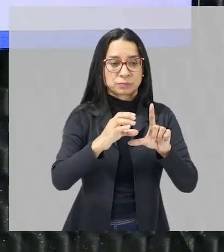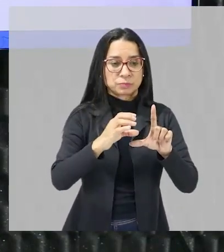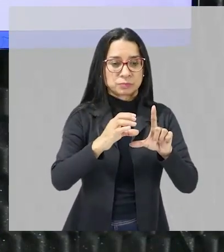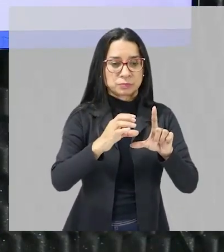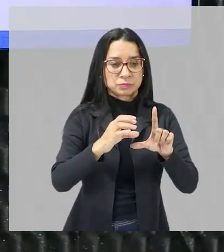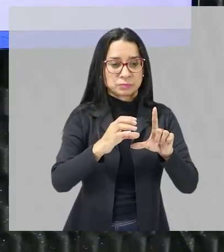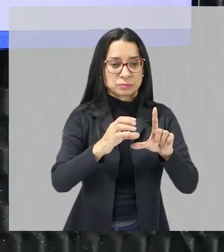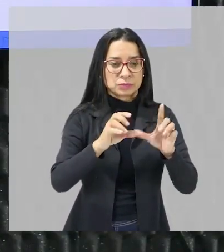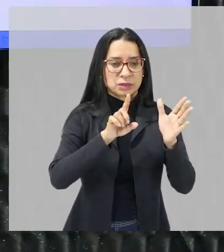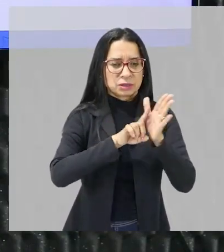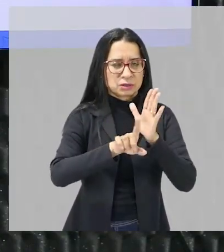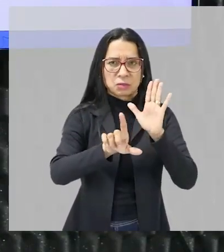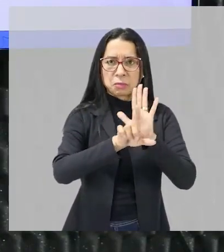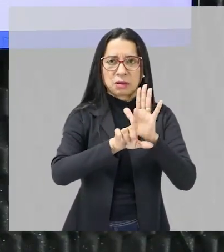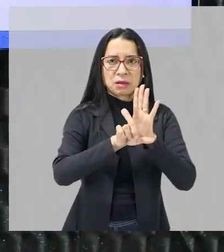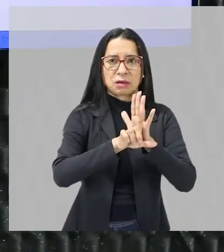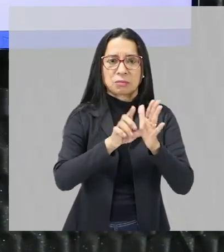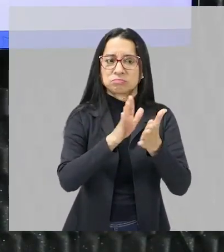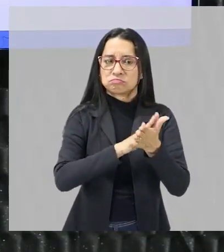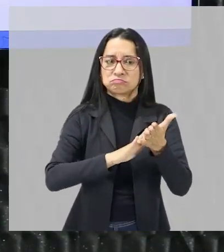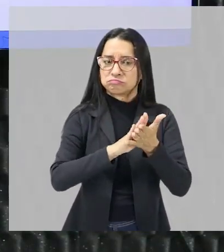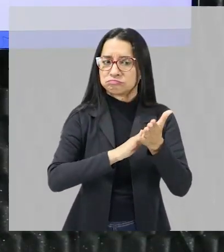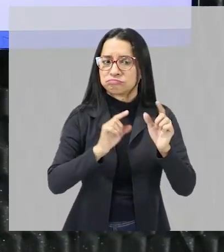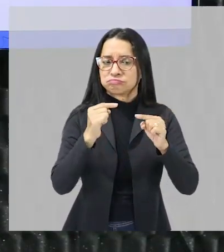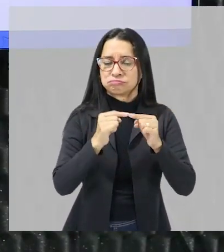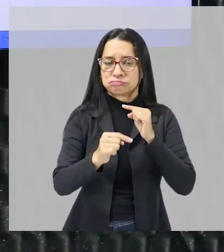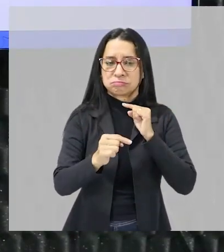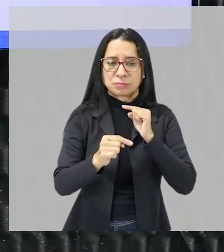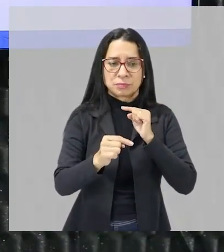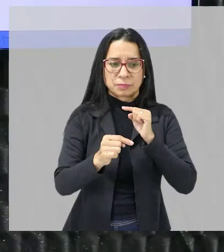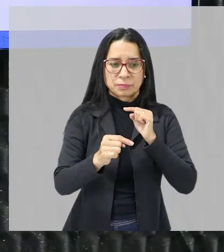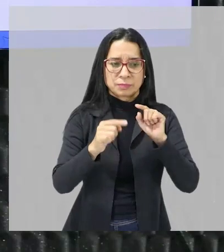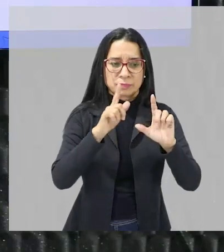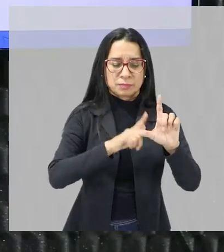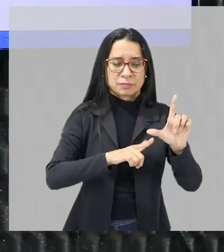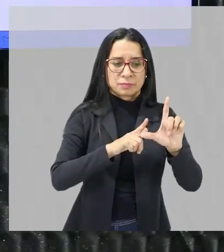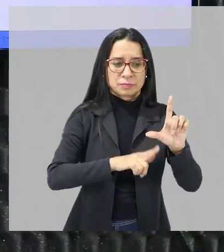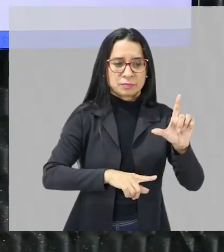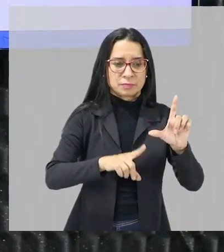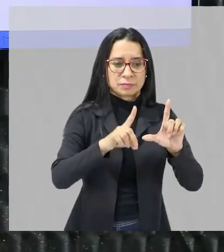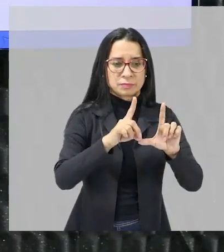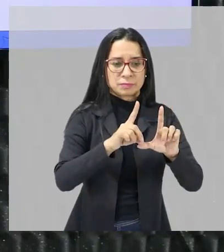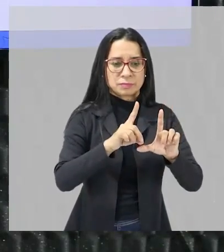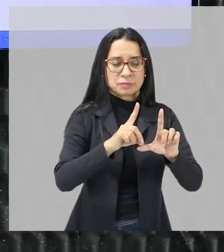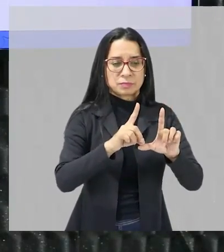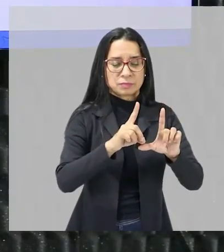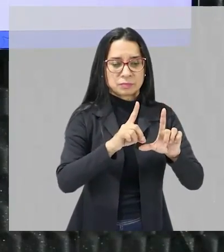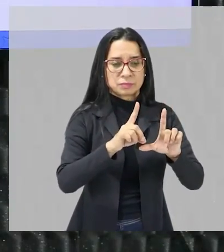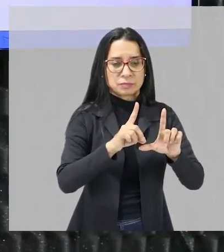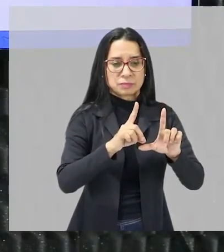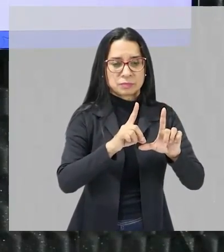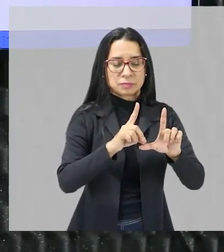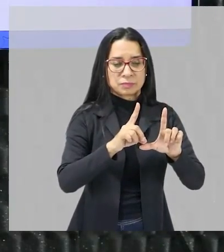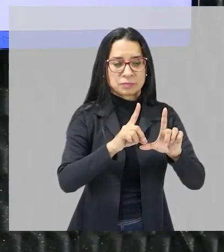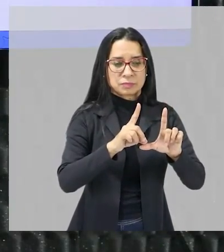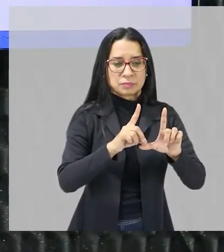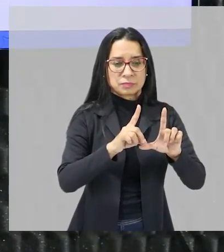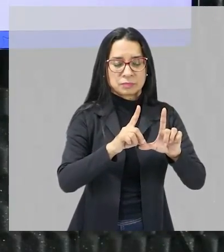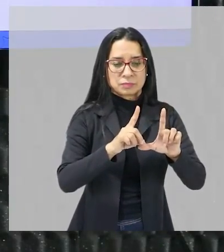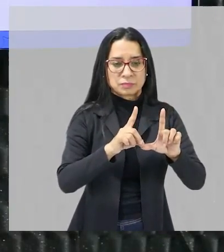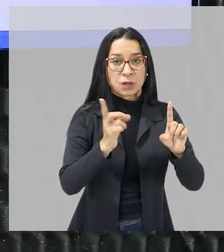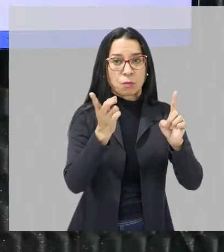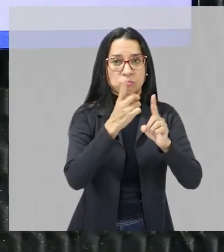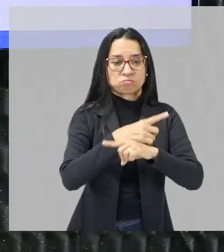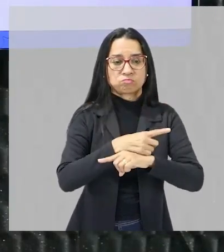legal, lei, não tem nada a ver também. A gente está falando de riqueza herdada e riqueza produzida. Ela enfraquece o ganho das financeiras. Pelo